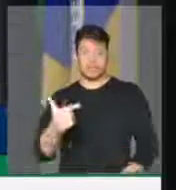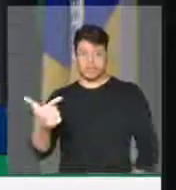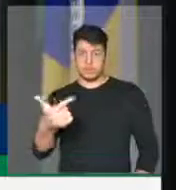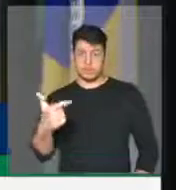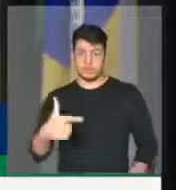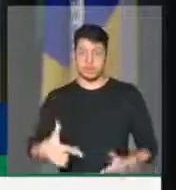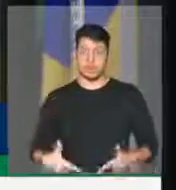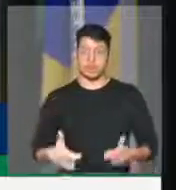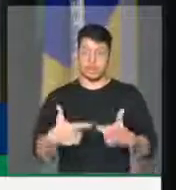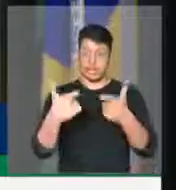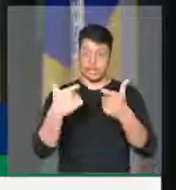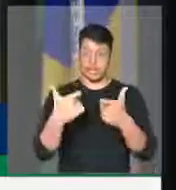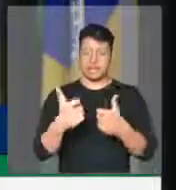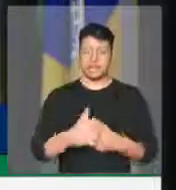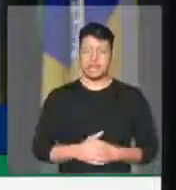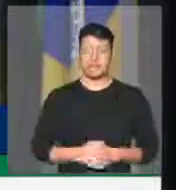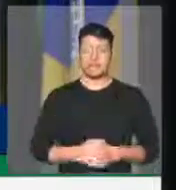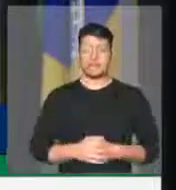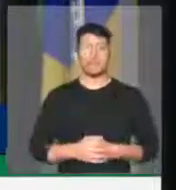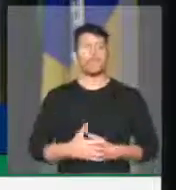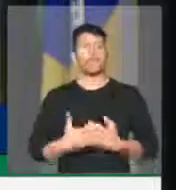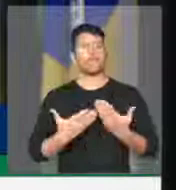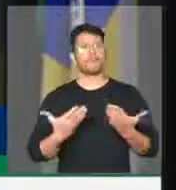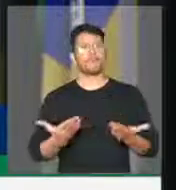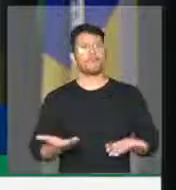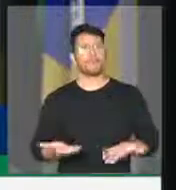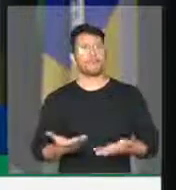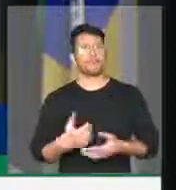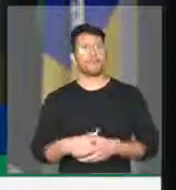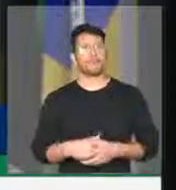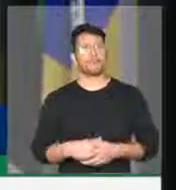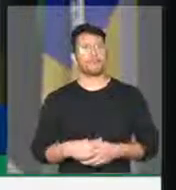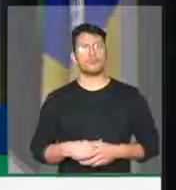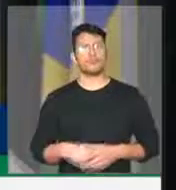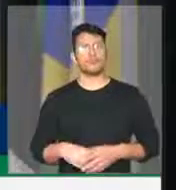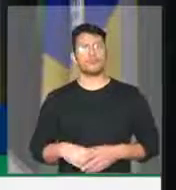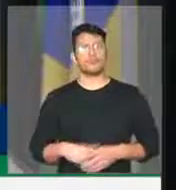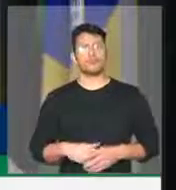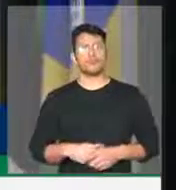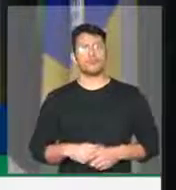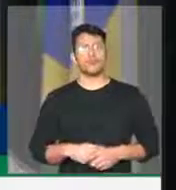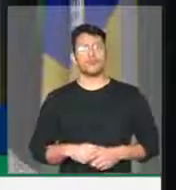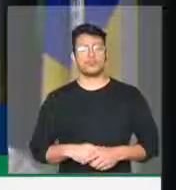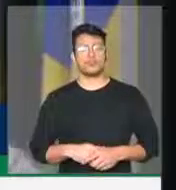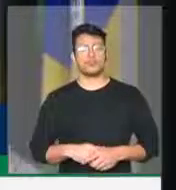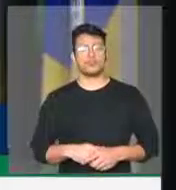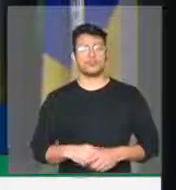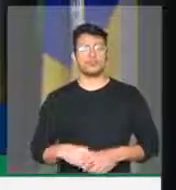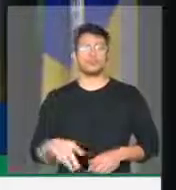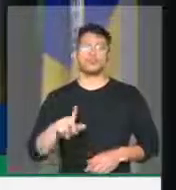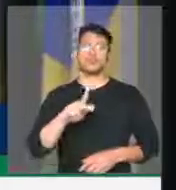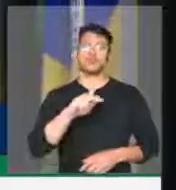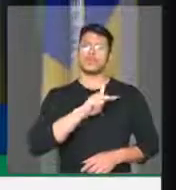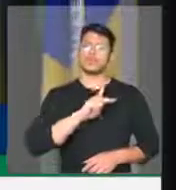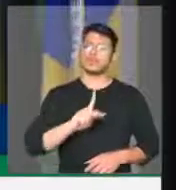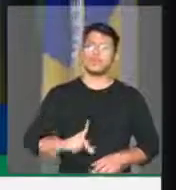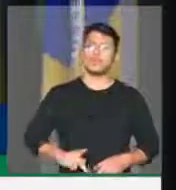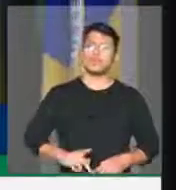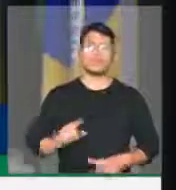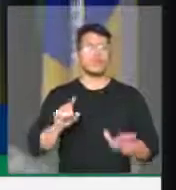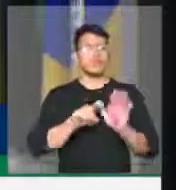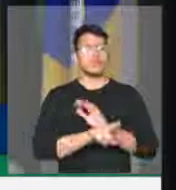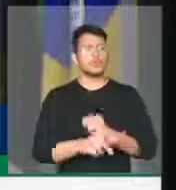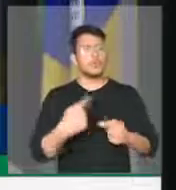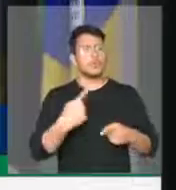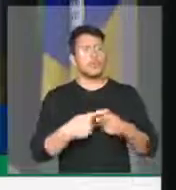mensagem do presidente Truman. E o presidente e Roberto Campos disse: presidente, já está pedindo esse conselho, e você é franco com o senhor, era um